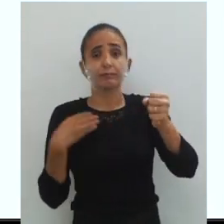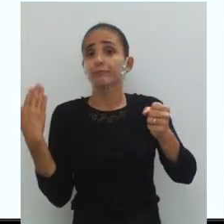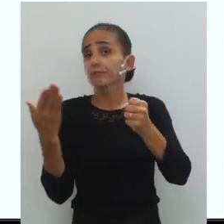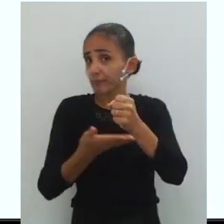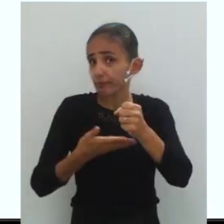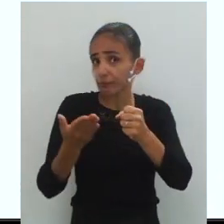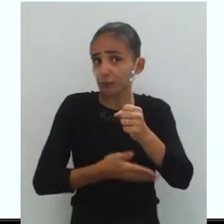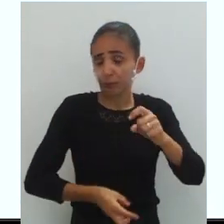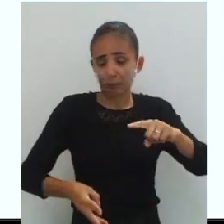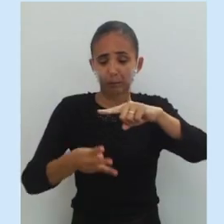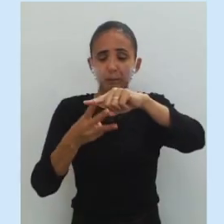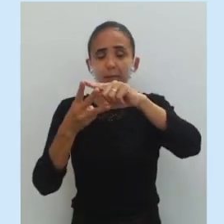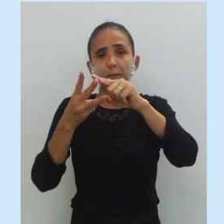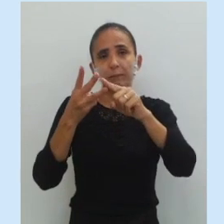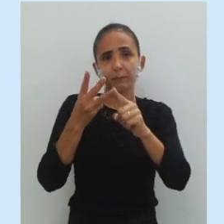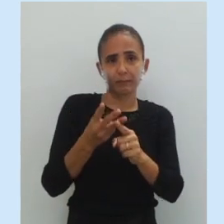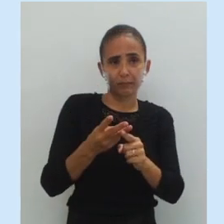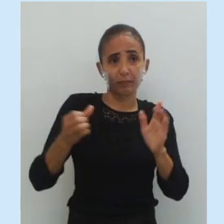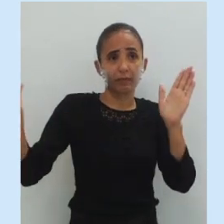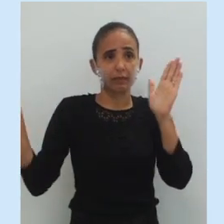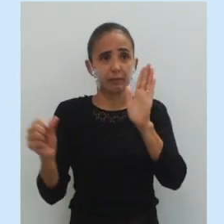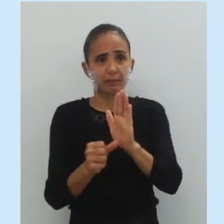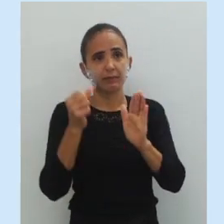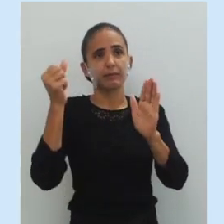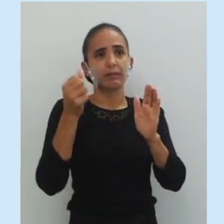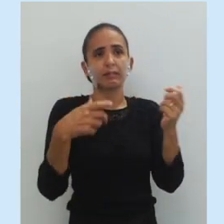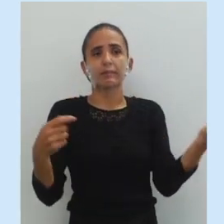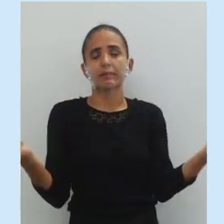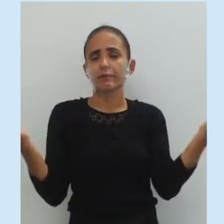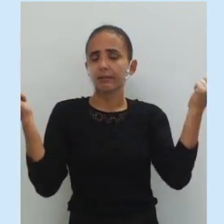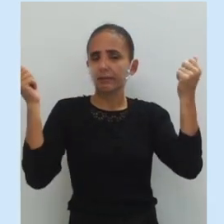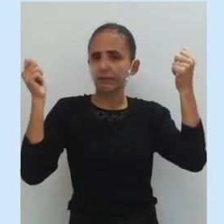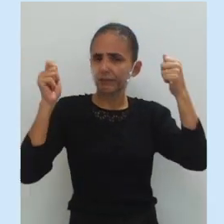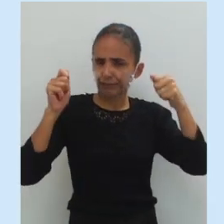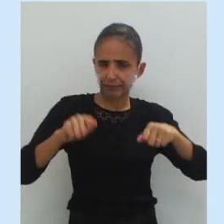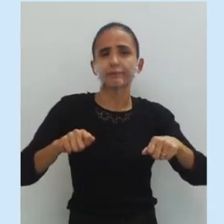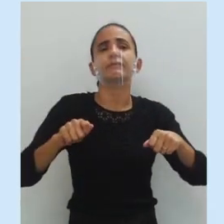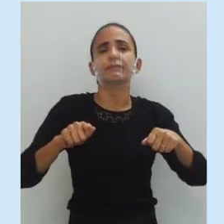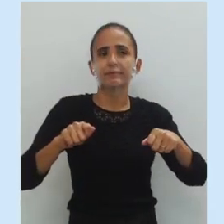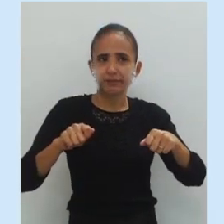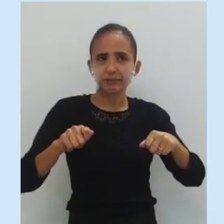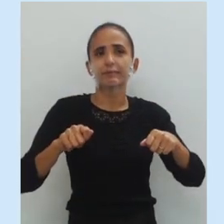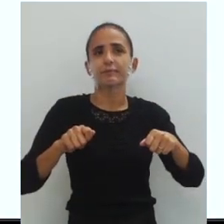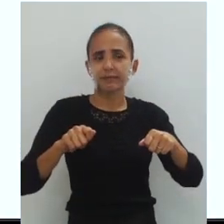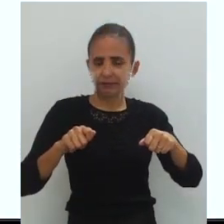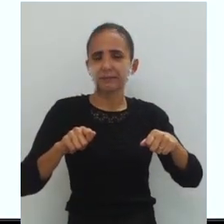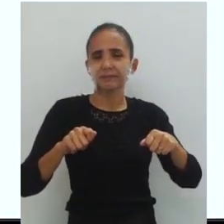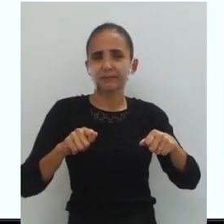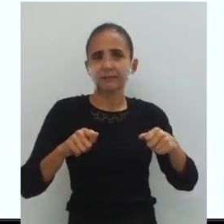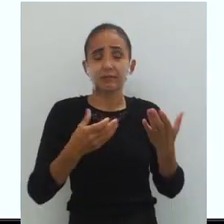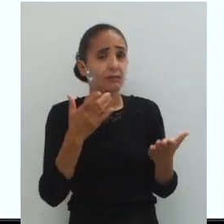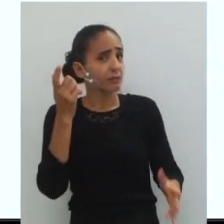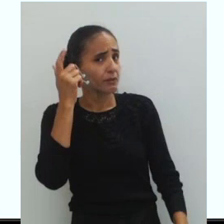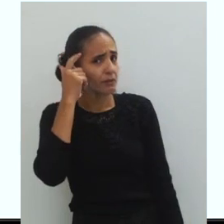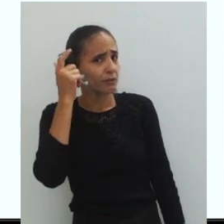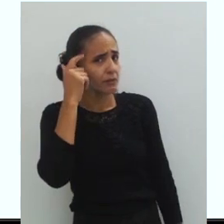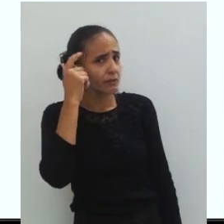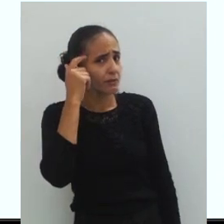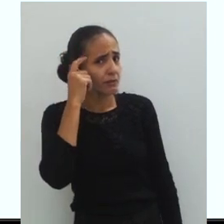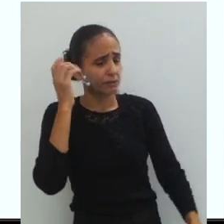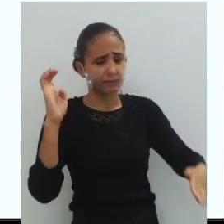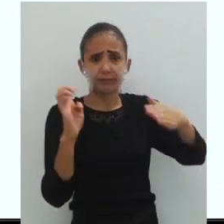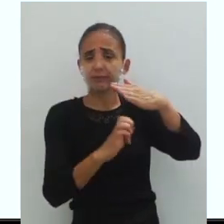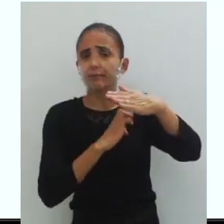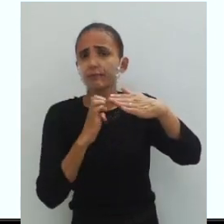em 3 pontos. Primeiro ponto, que uma empresa ela pode ter sucesso. Se eu estou falando de